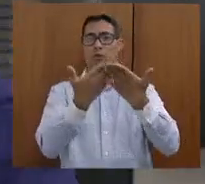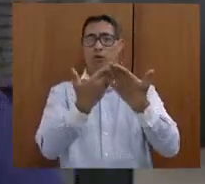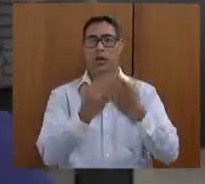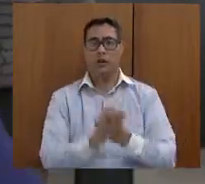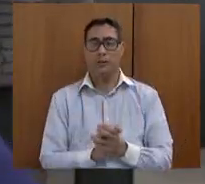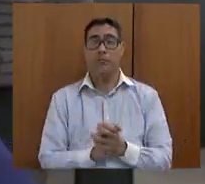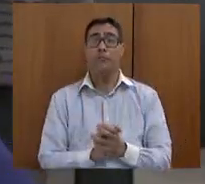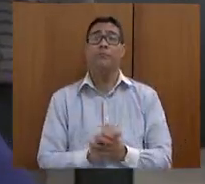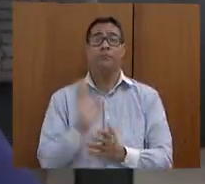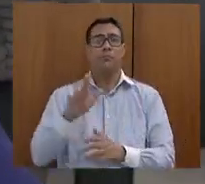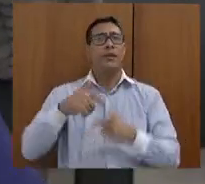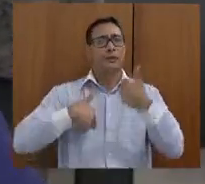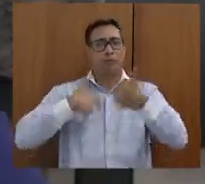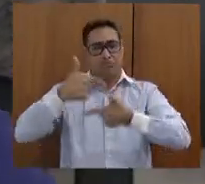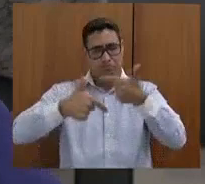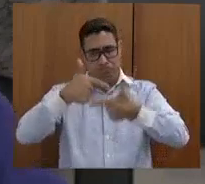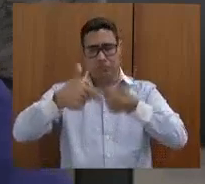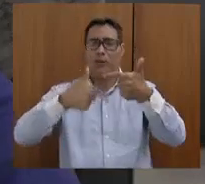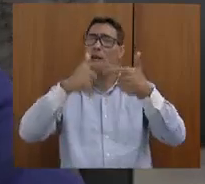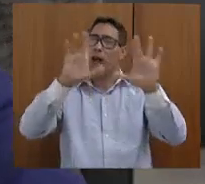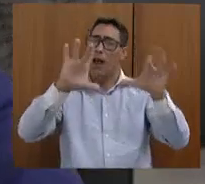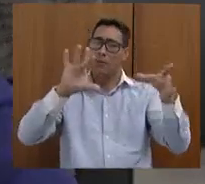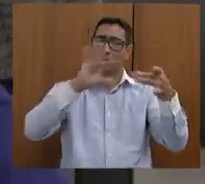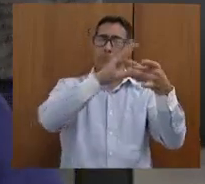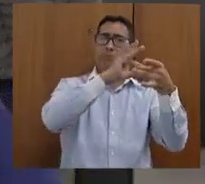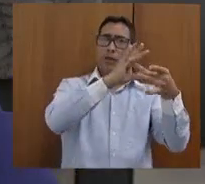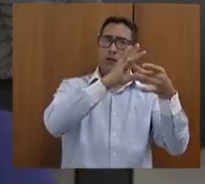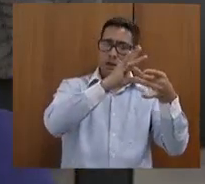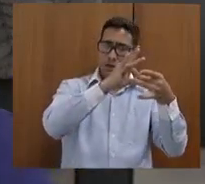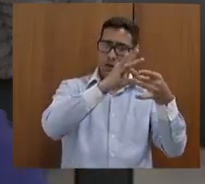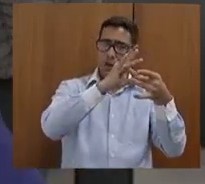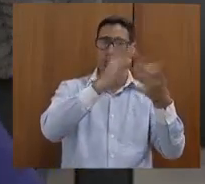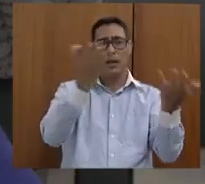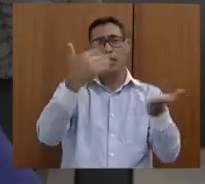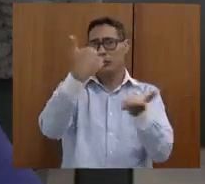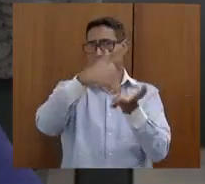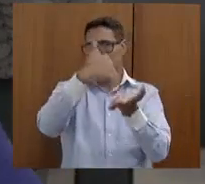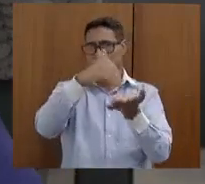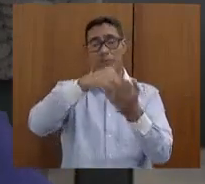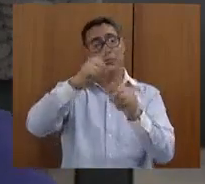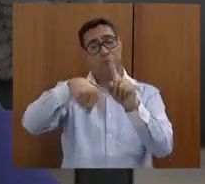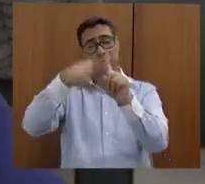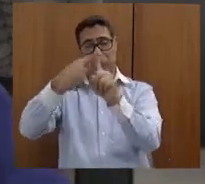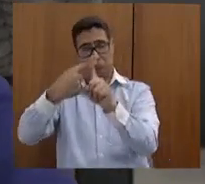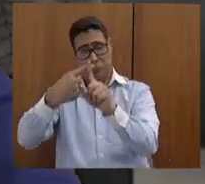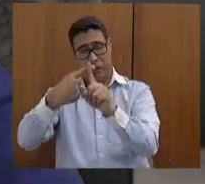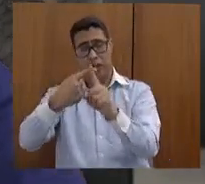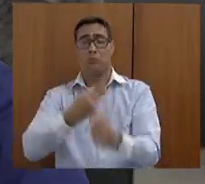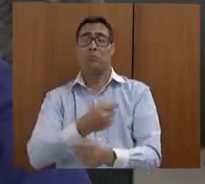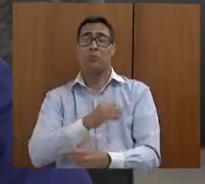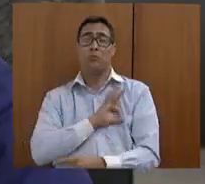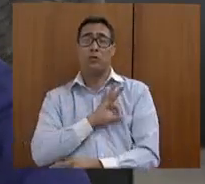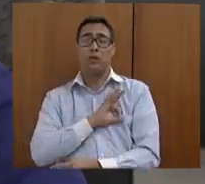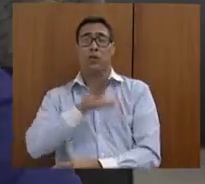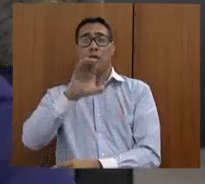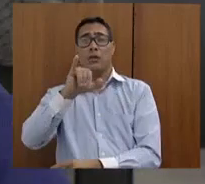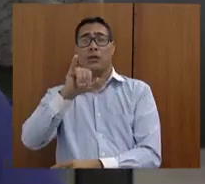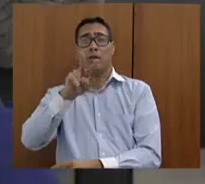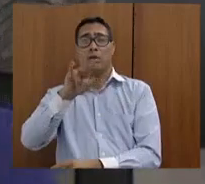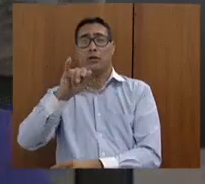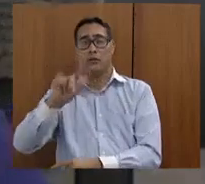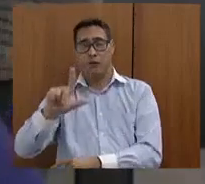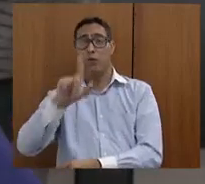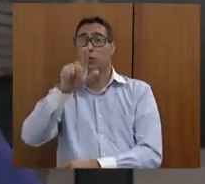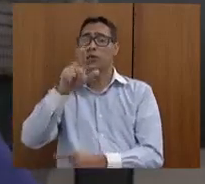esse trabalho será feito em parceria Secretaria de Estado de Educação Polícia Civil Polícia Civil secretaria para podermos agirmos